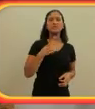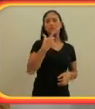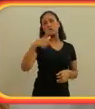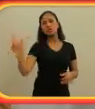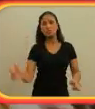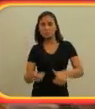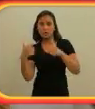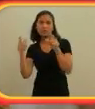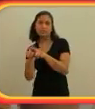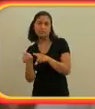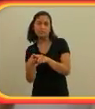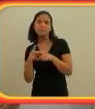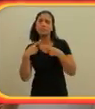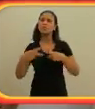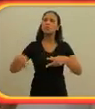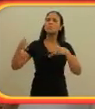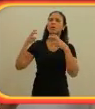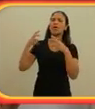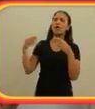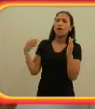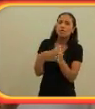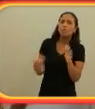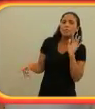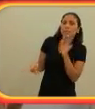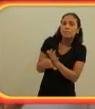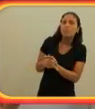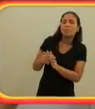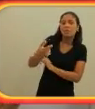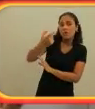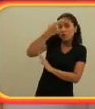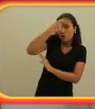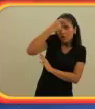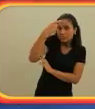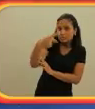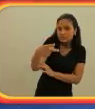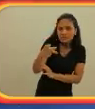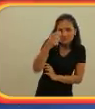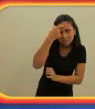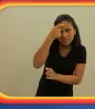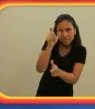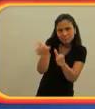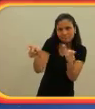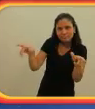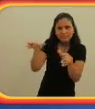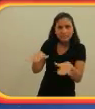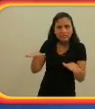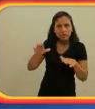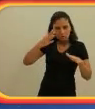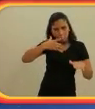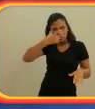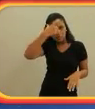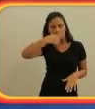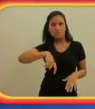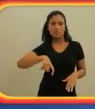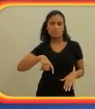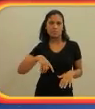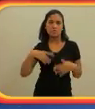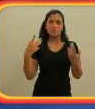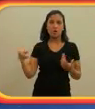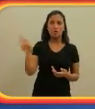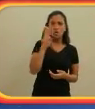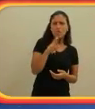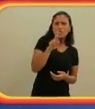musicoterapia. A criança consegue se organizar melhor também emocionalmente. Uma outra melhora também que eu percebo muito é até a